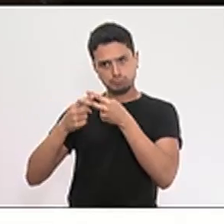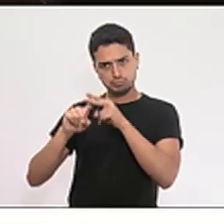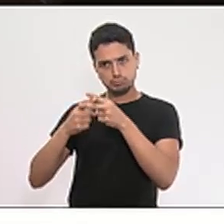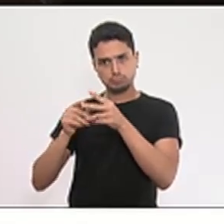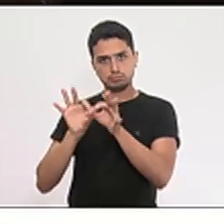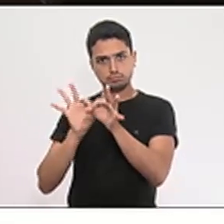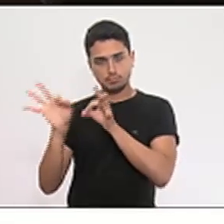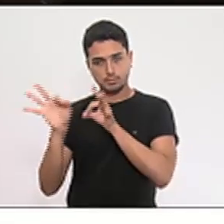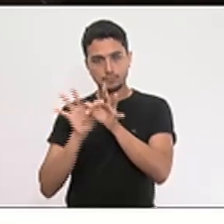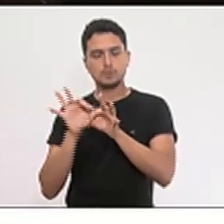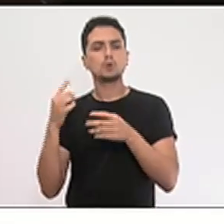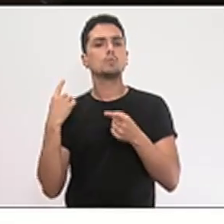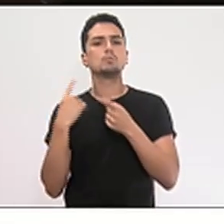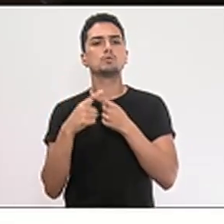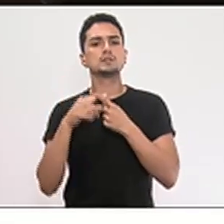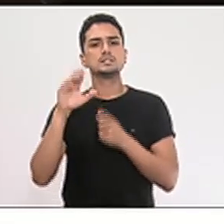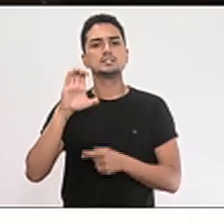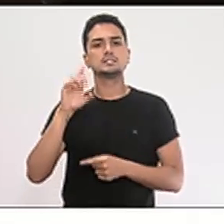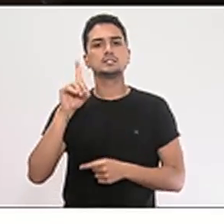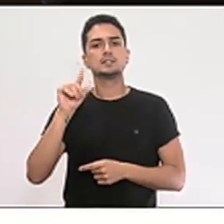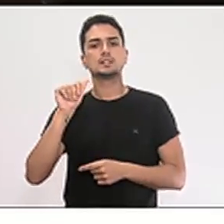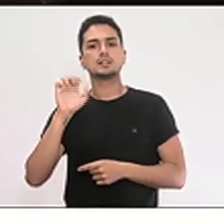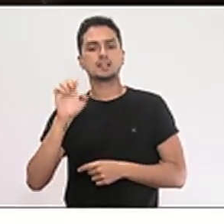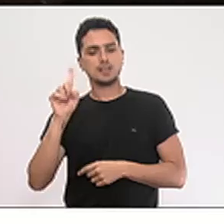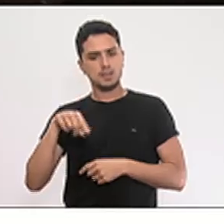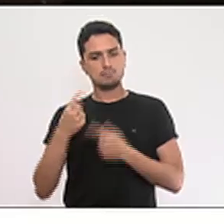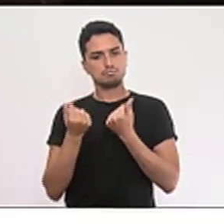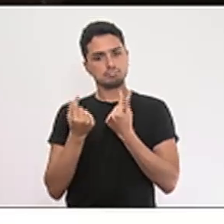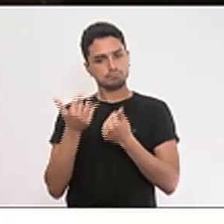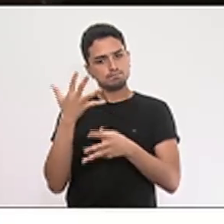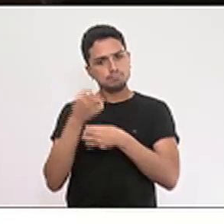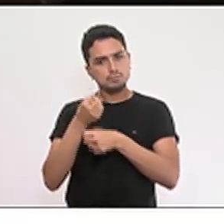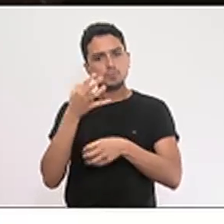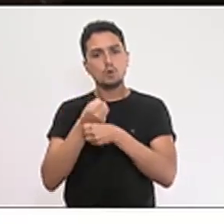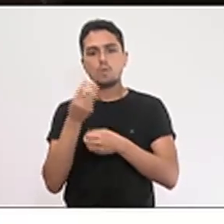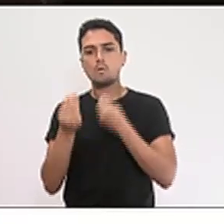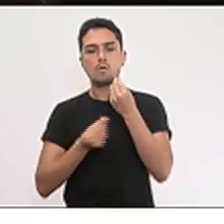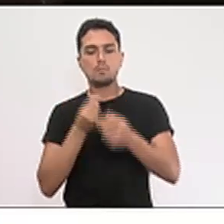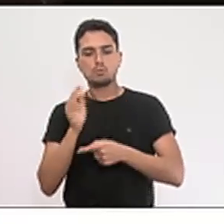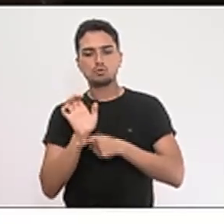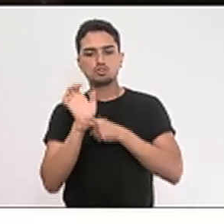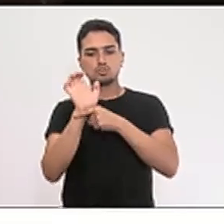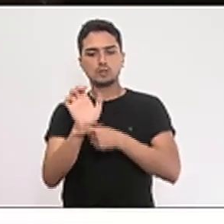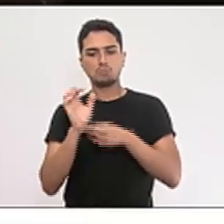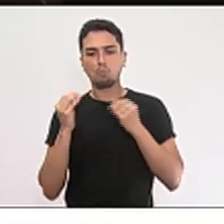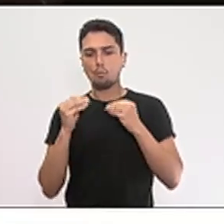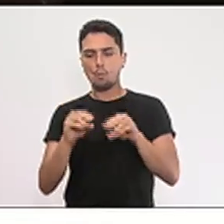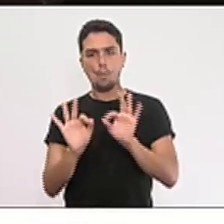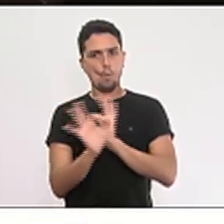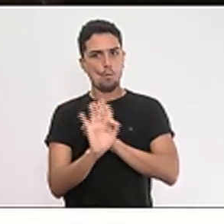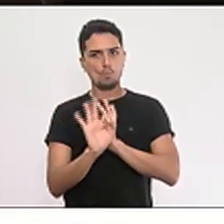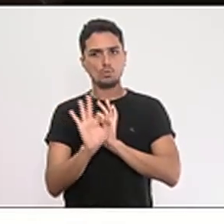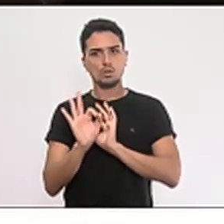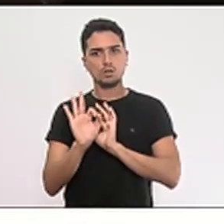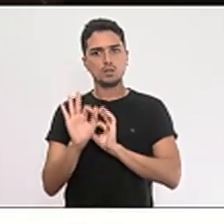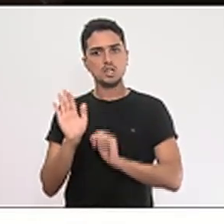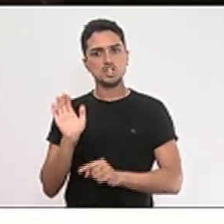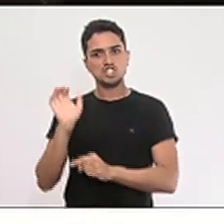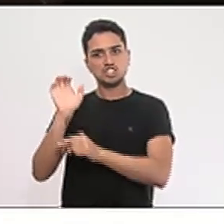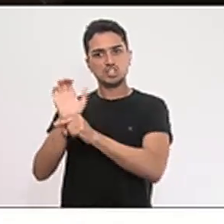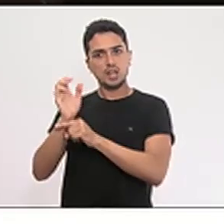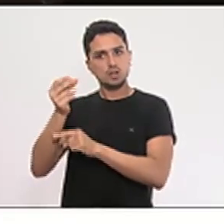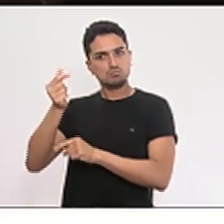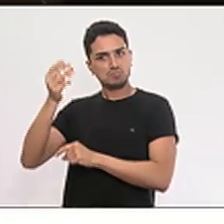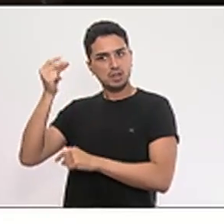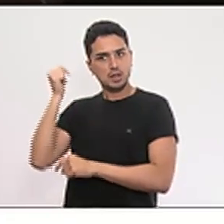e o Estado não colocava um centavo, por que, se o Estado, naquela época,